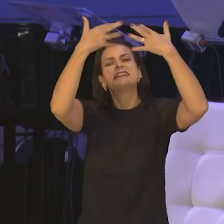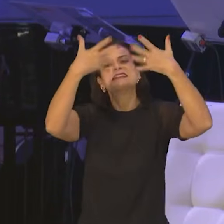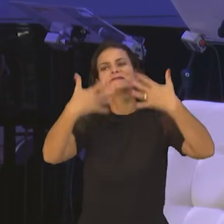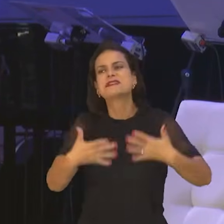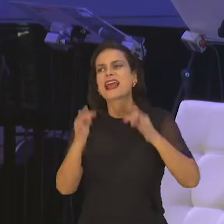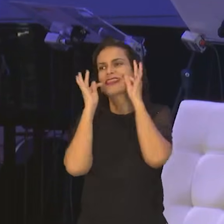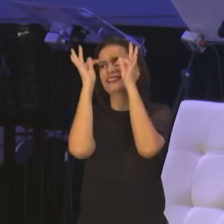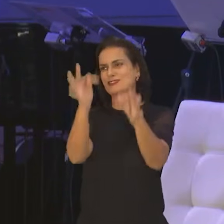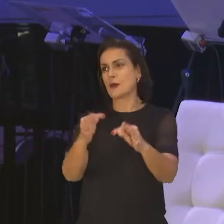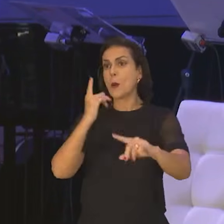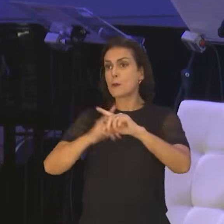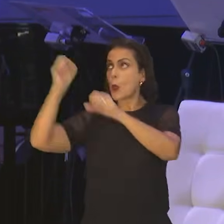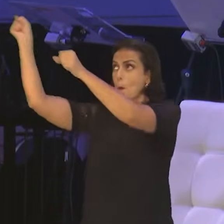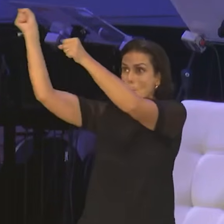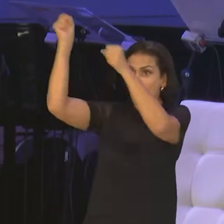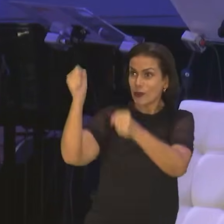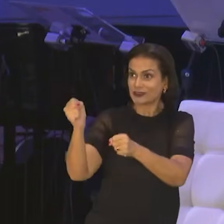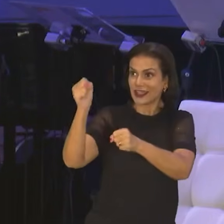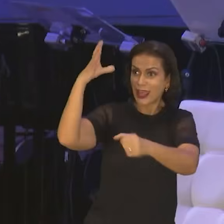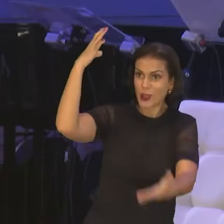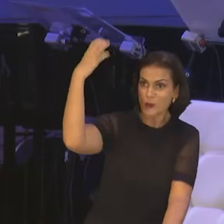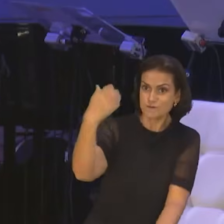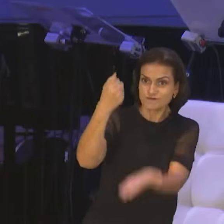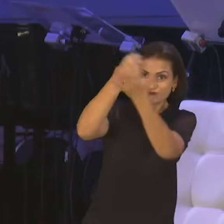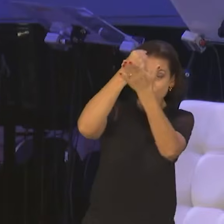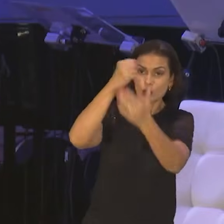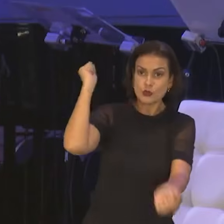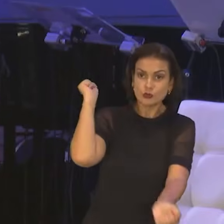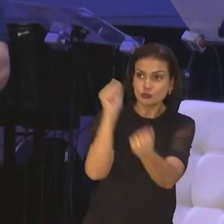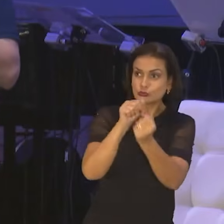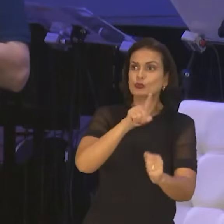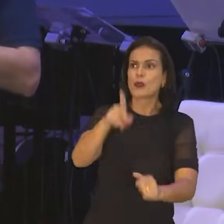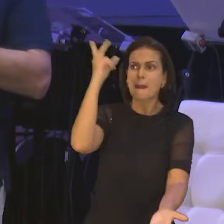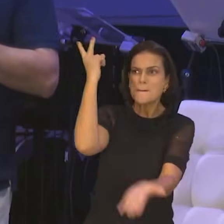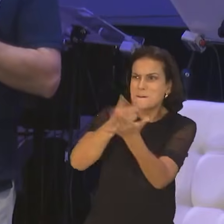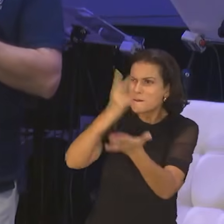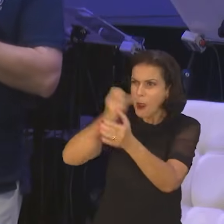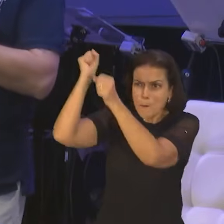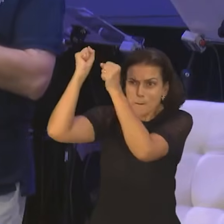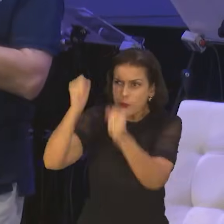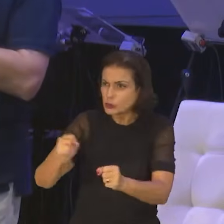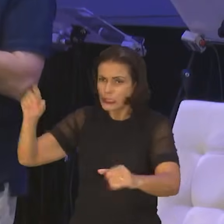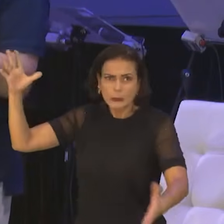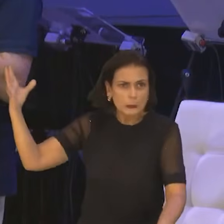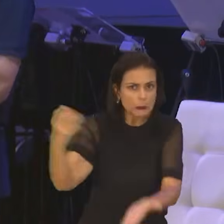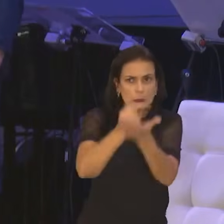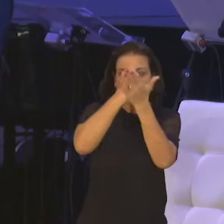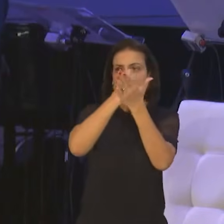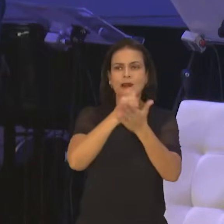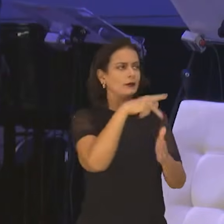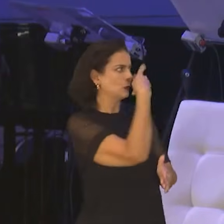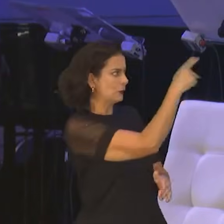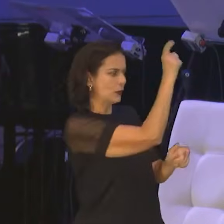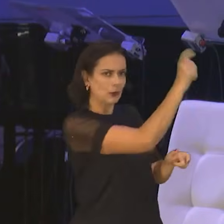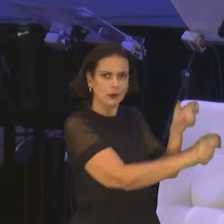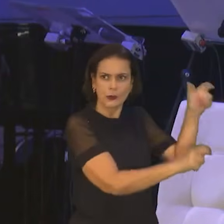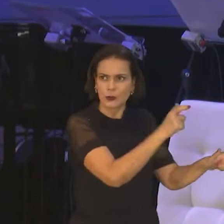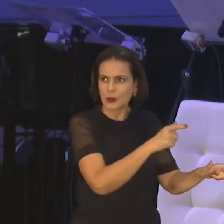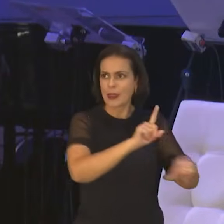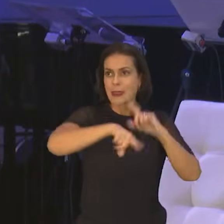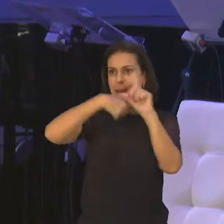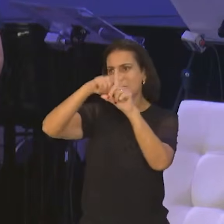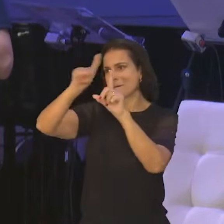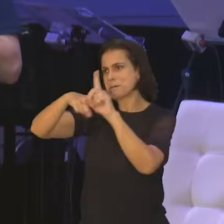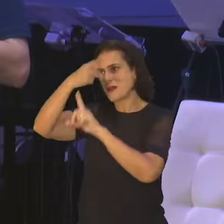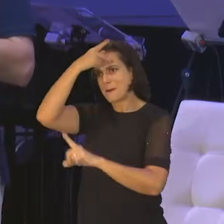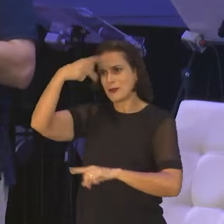Porque aquele poder que Deus te alcançou com ele é o mesmo poder que alcançou Abdullah e alcança muito mais